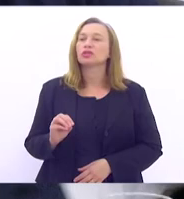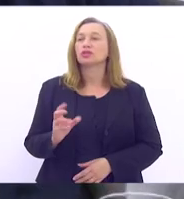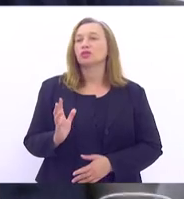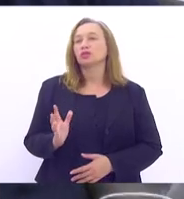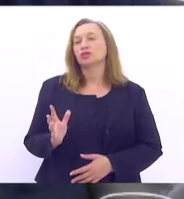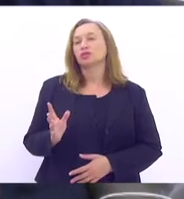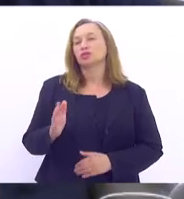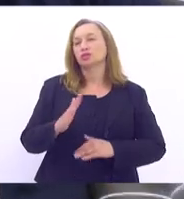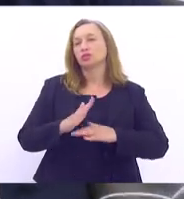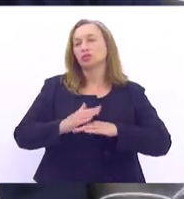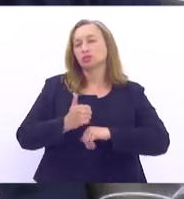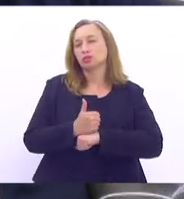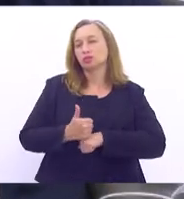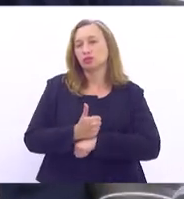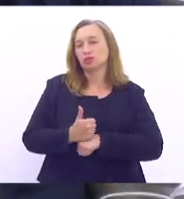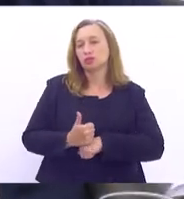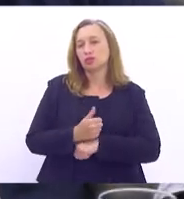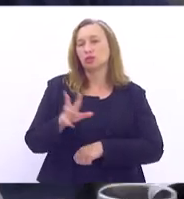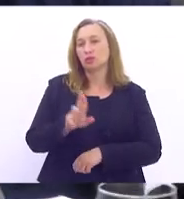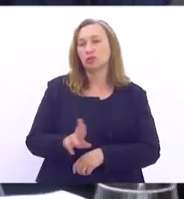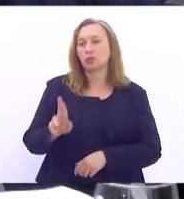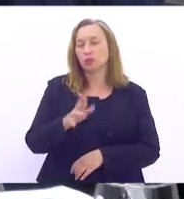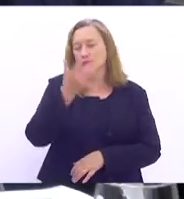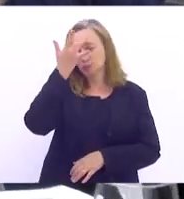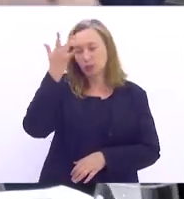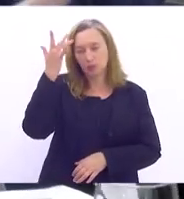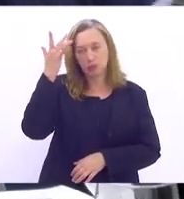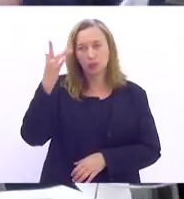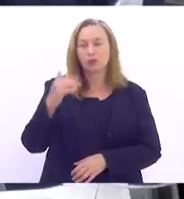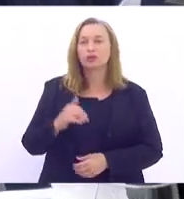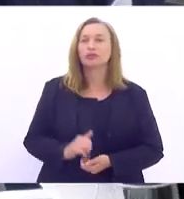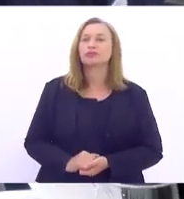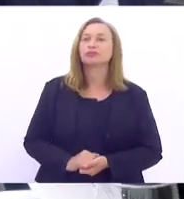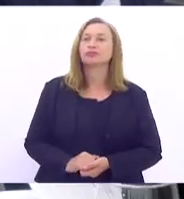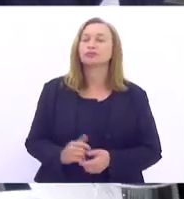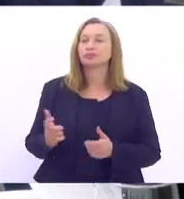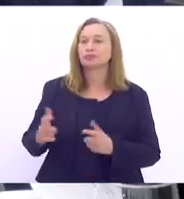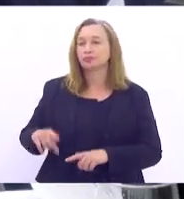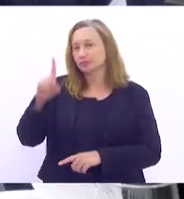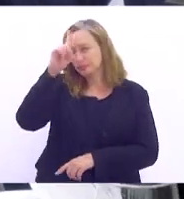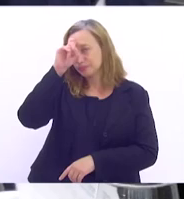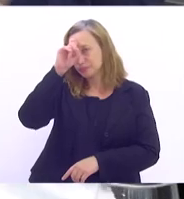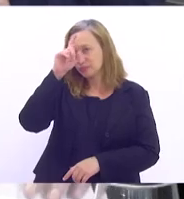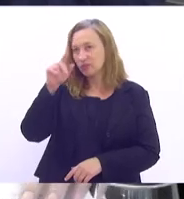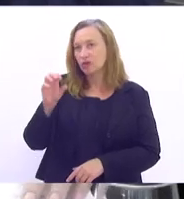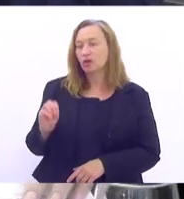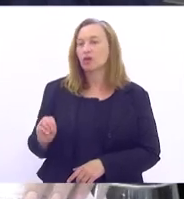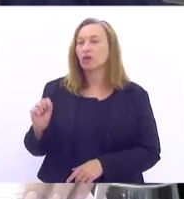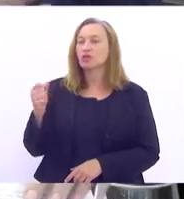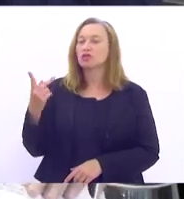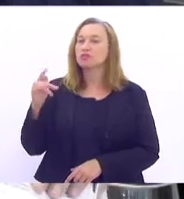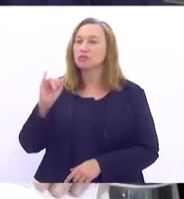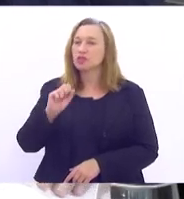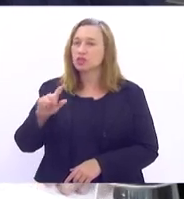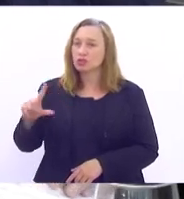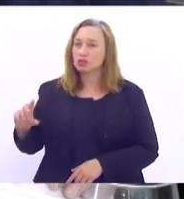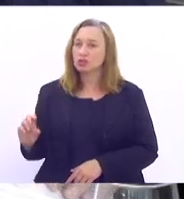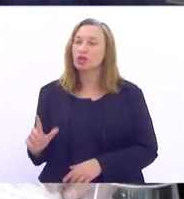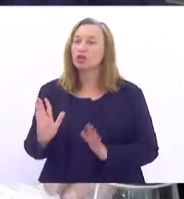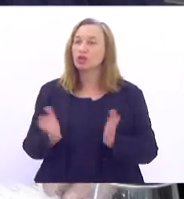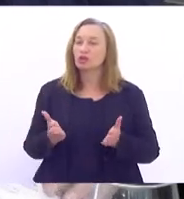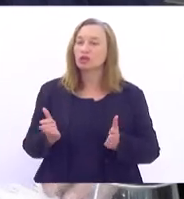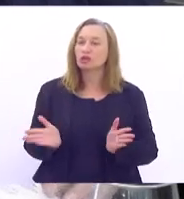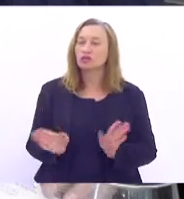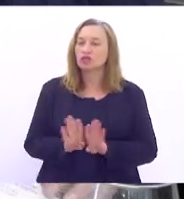mental. Começou como parte do processo de humanização daquele que foi um hospício. E hoje foi fechado, não tem mais... É porque tem um que desfila